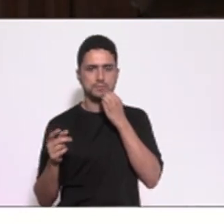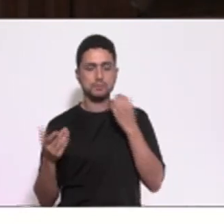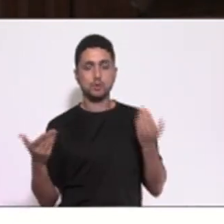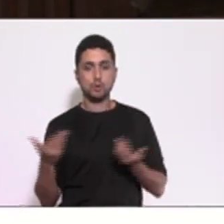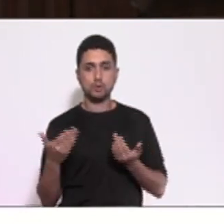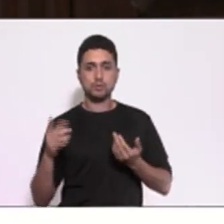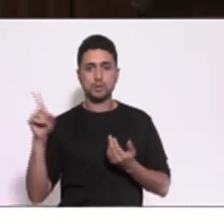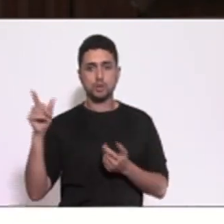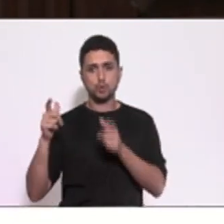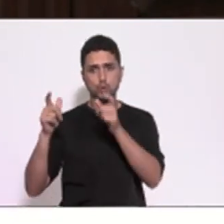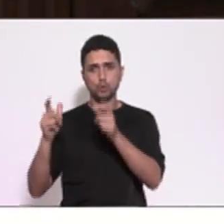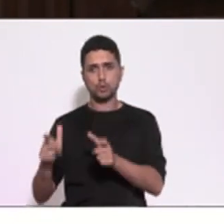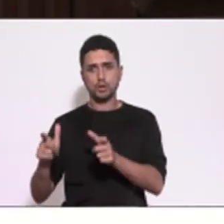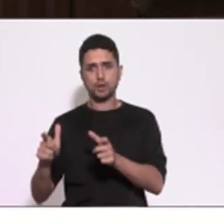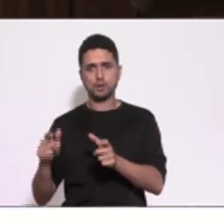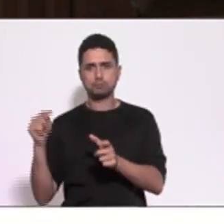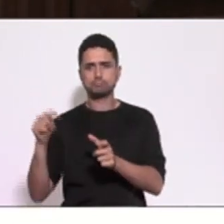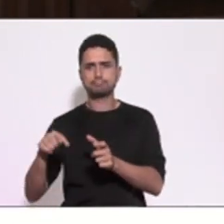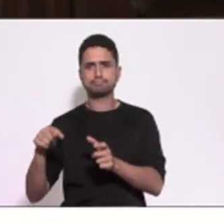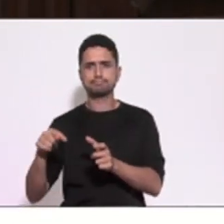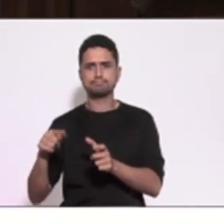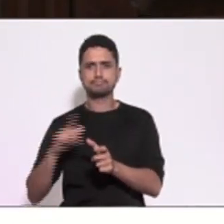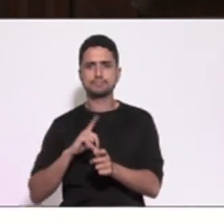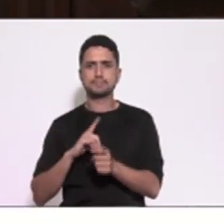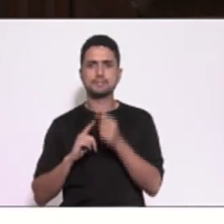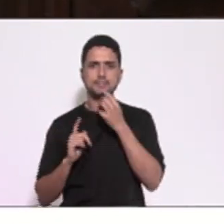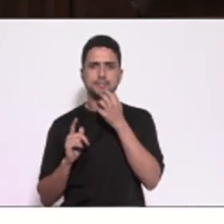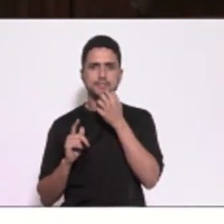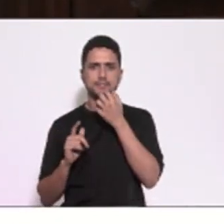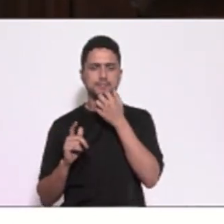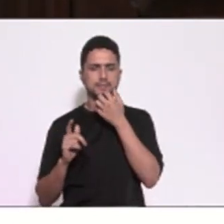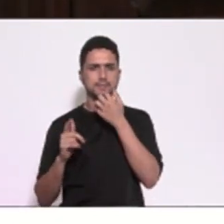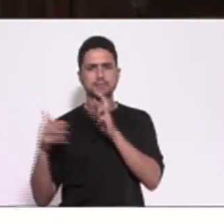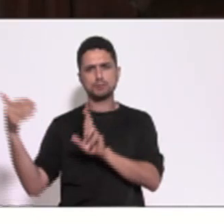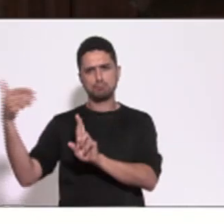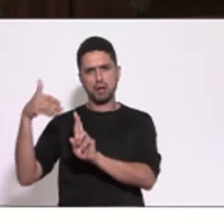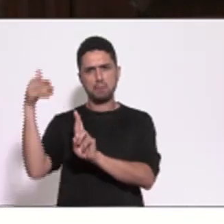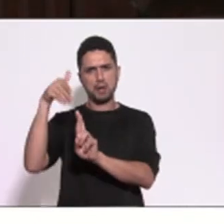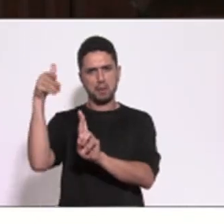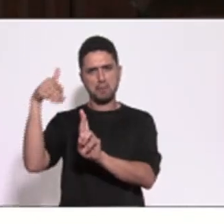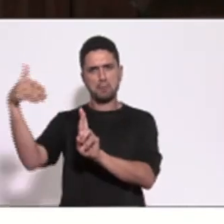um local de múltiplas referências.